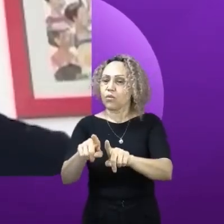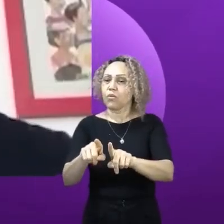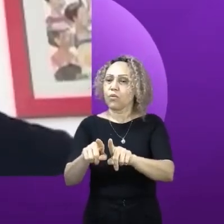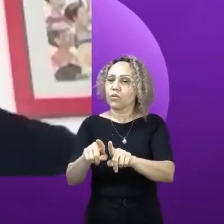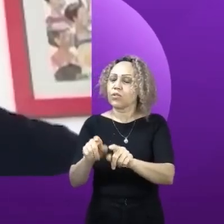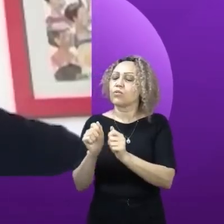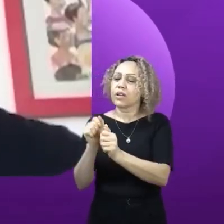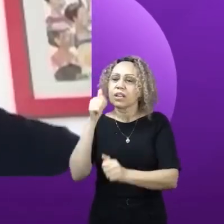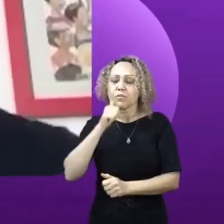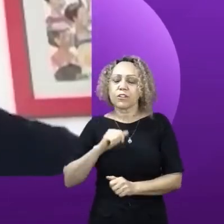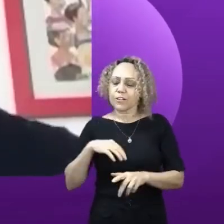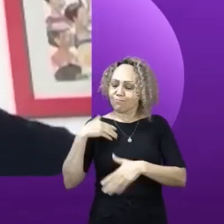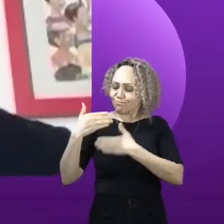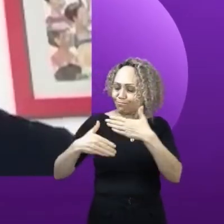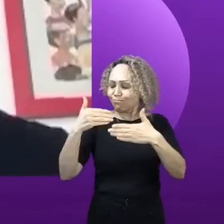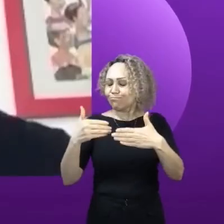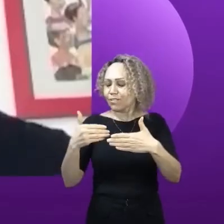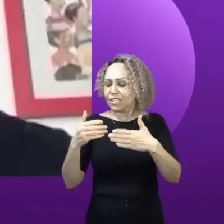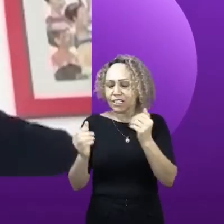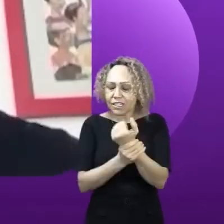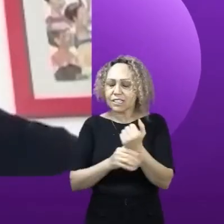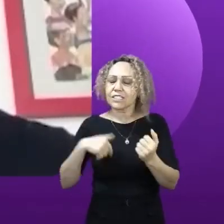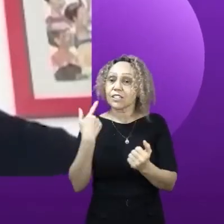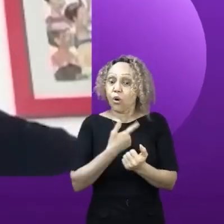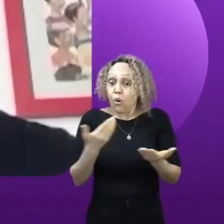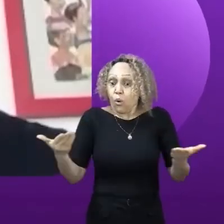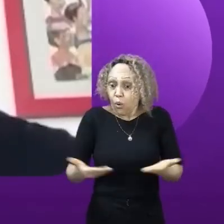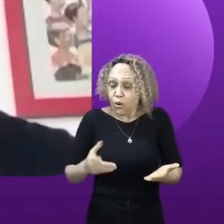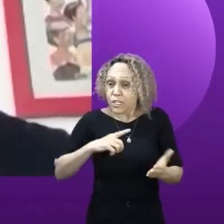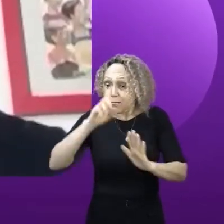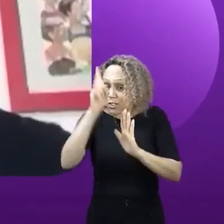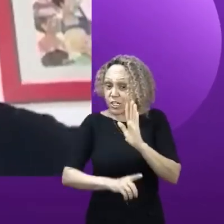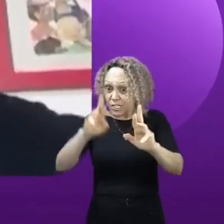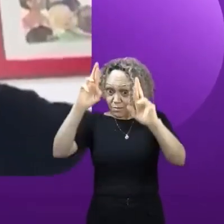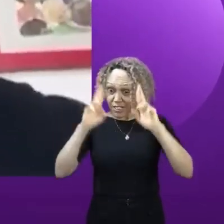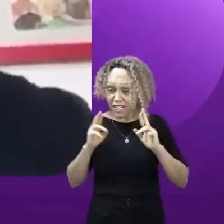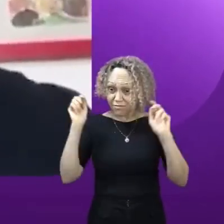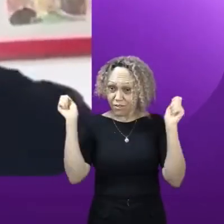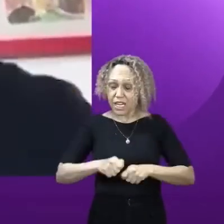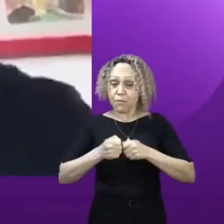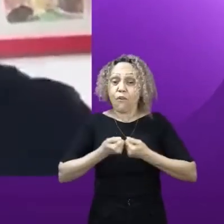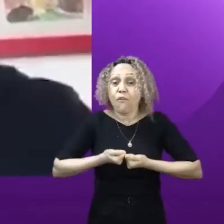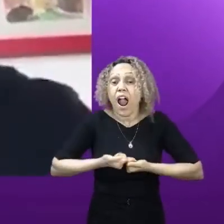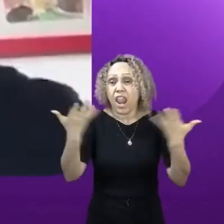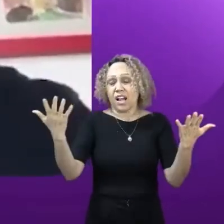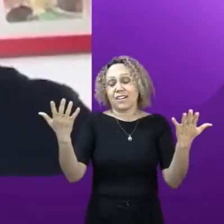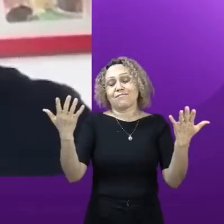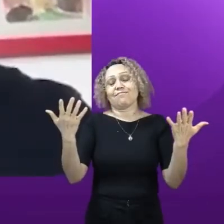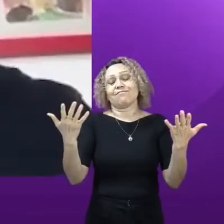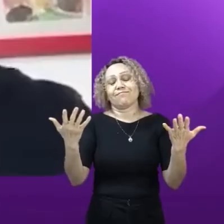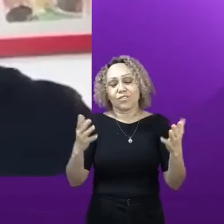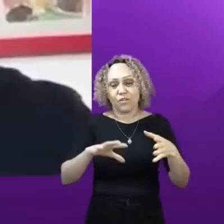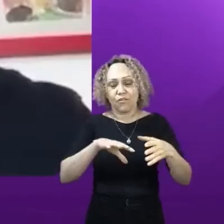e garantem que hoje podemos falar aqui abertamente sobre formação, mulheres e tudo um pouco